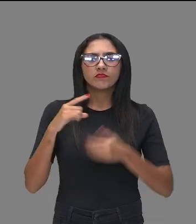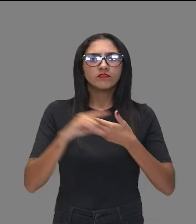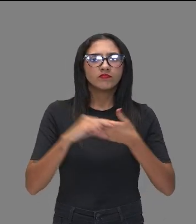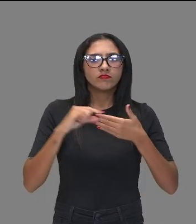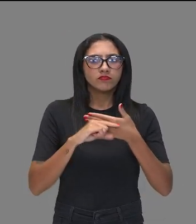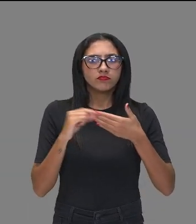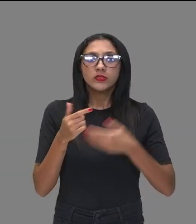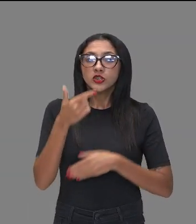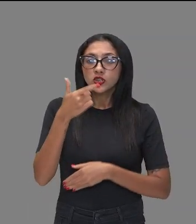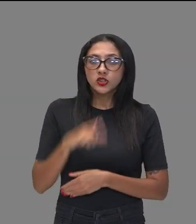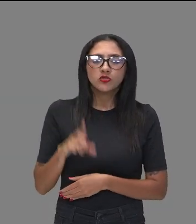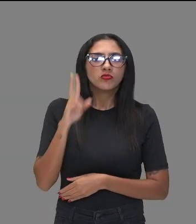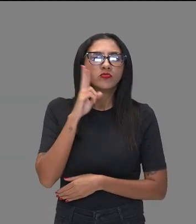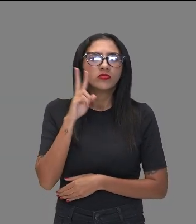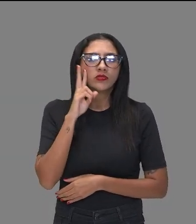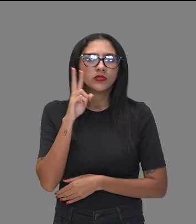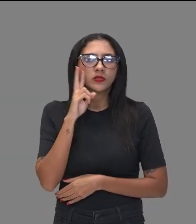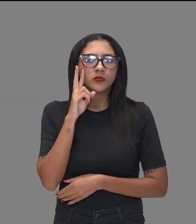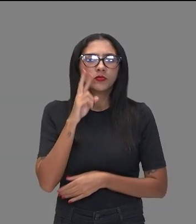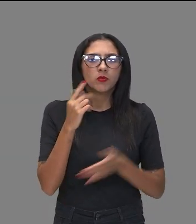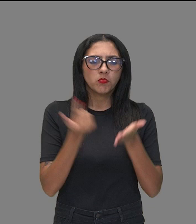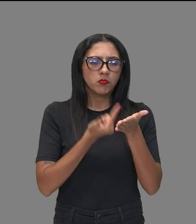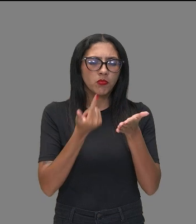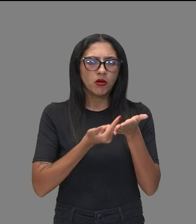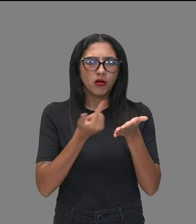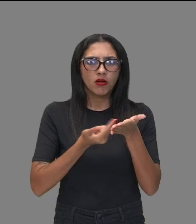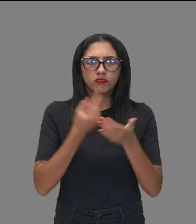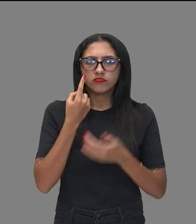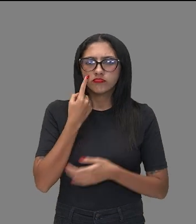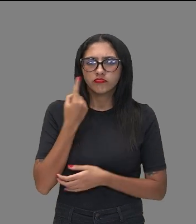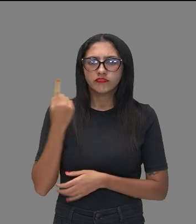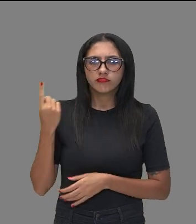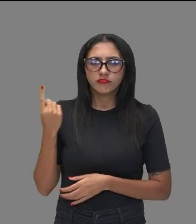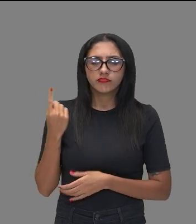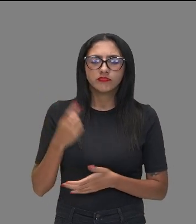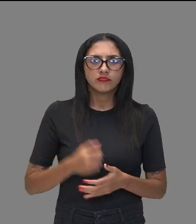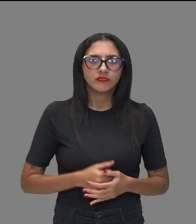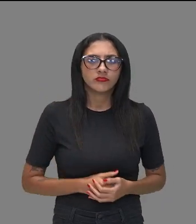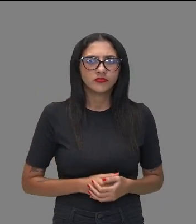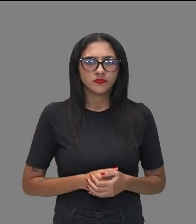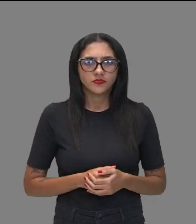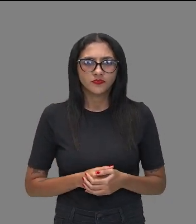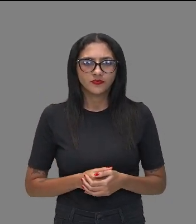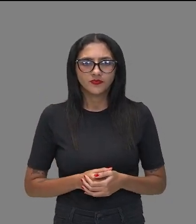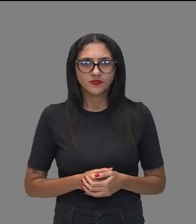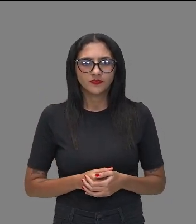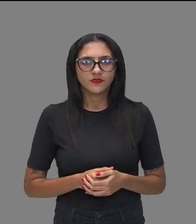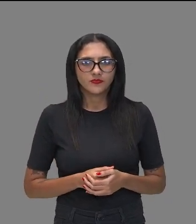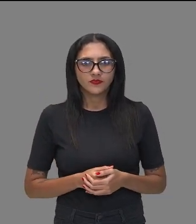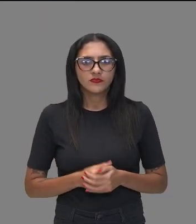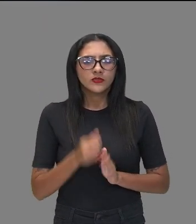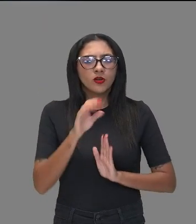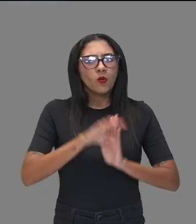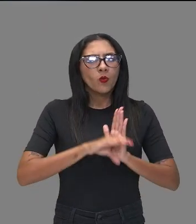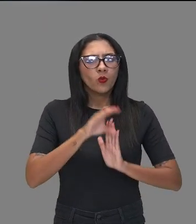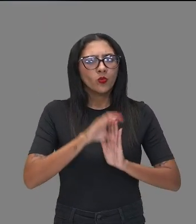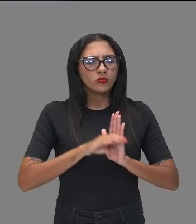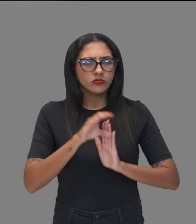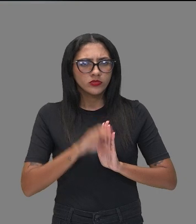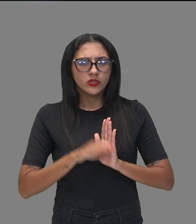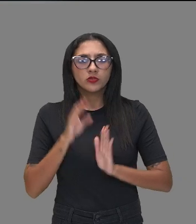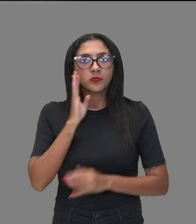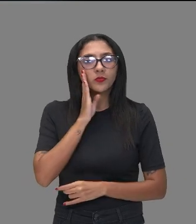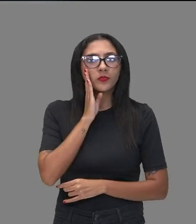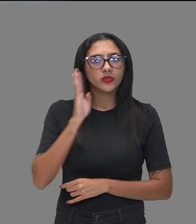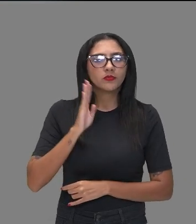os princípios da geopolítica no livro O Estado como Forma de Vida. O conceito e prática da geopolítica